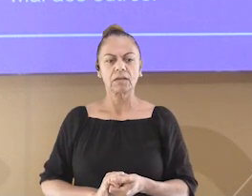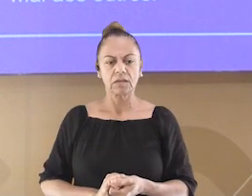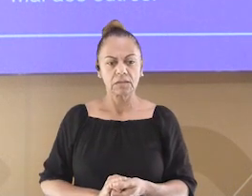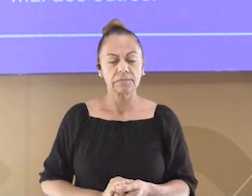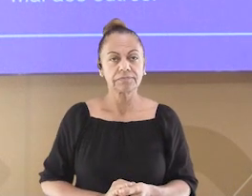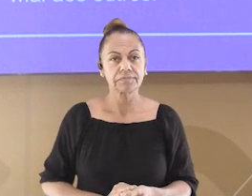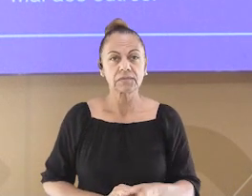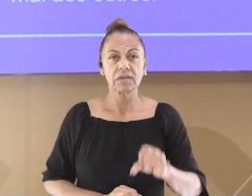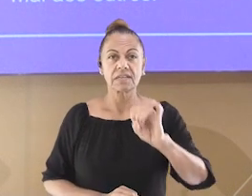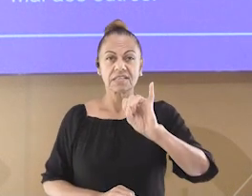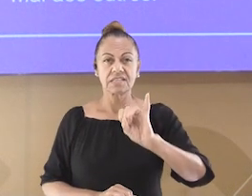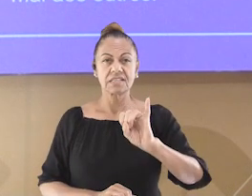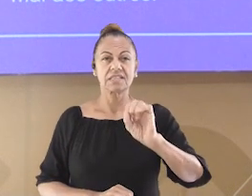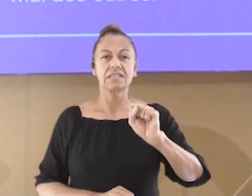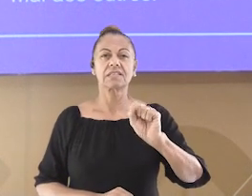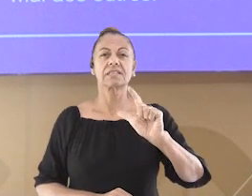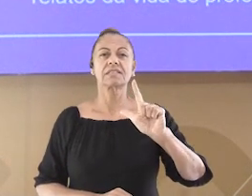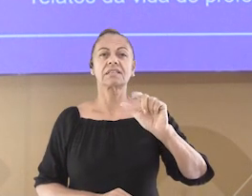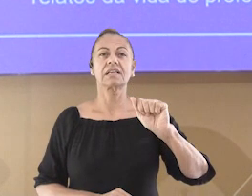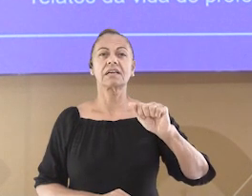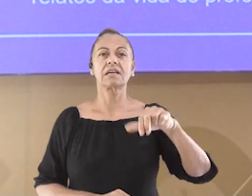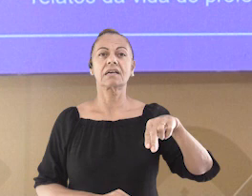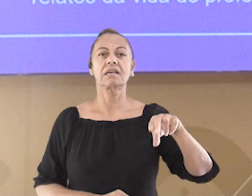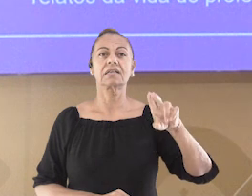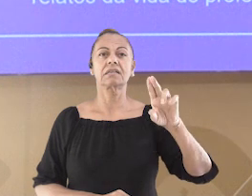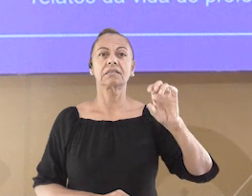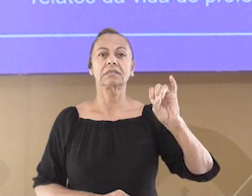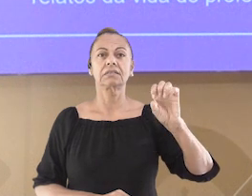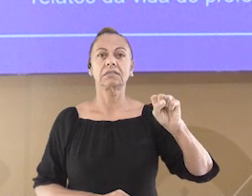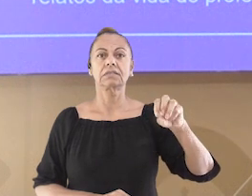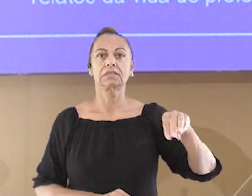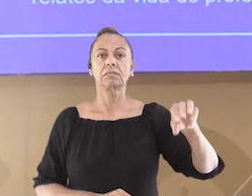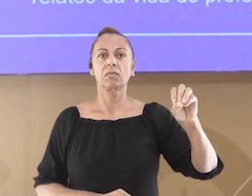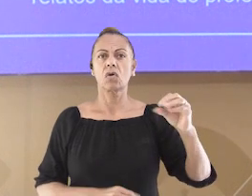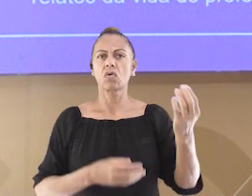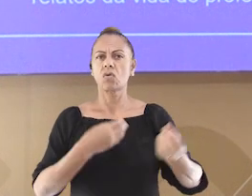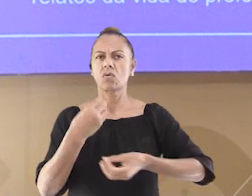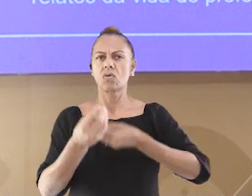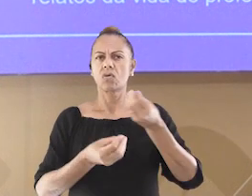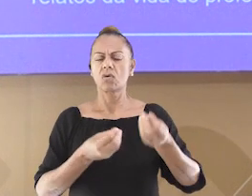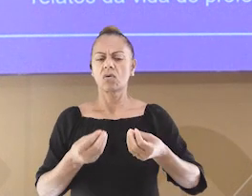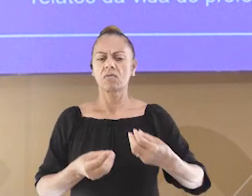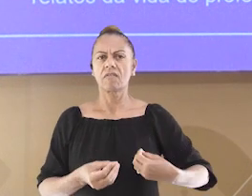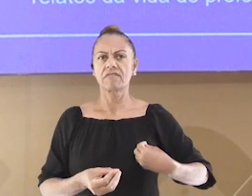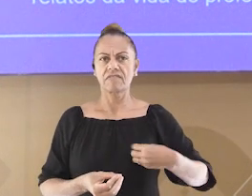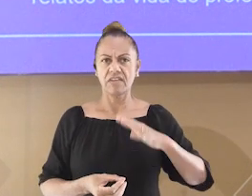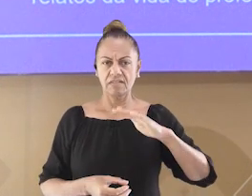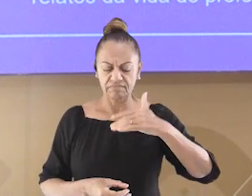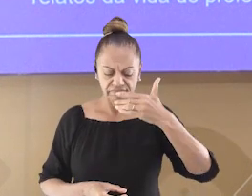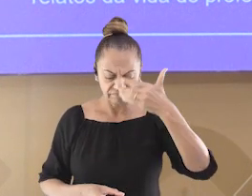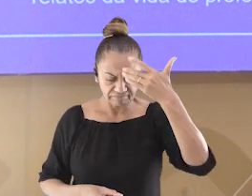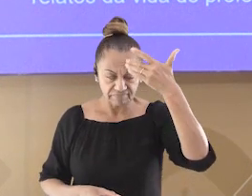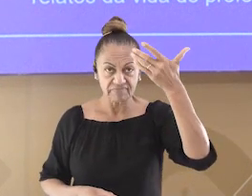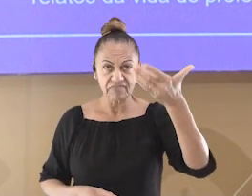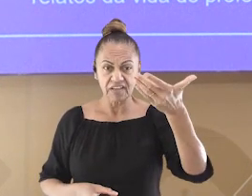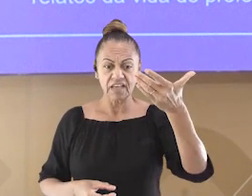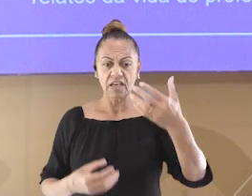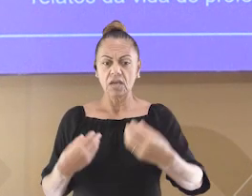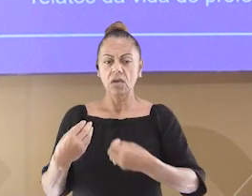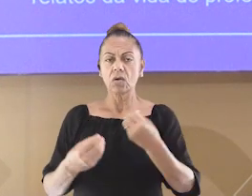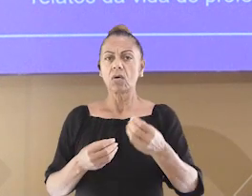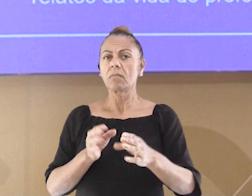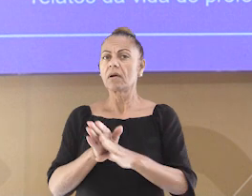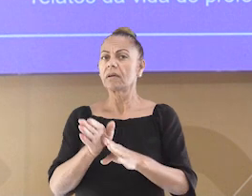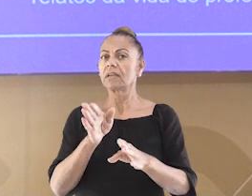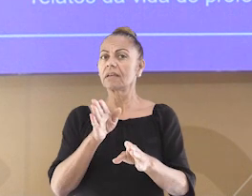outros. No Islã, o islamismo é uma religião prática com instruções sobre como